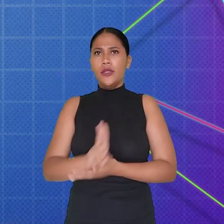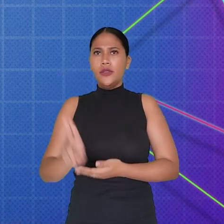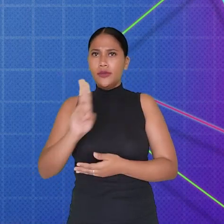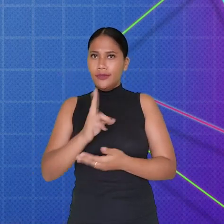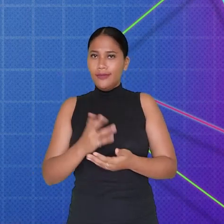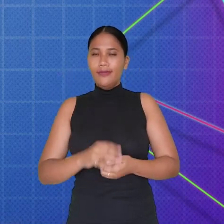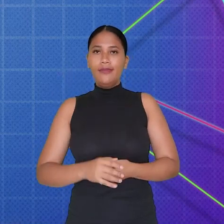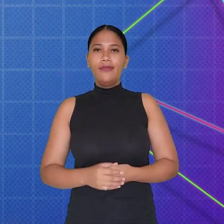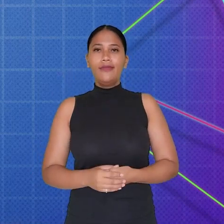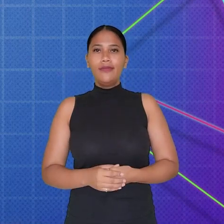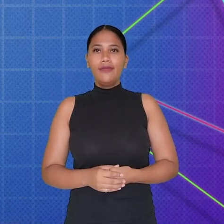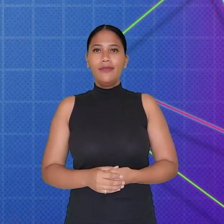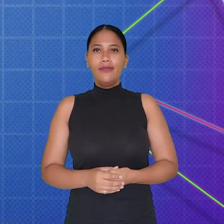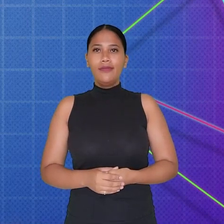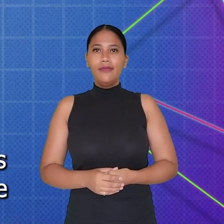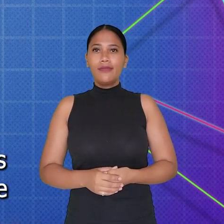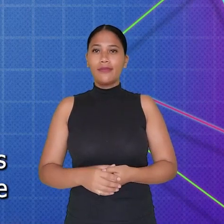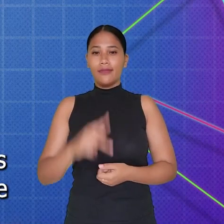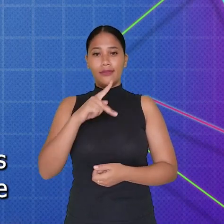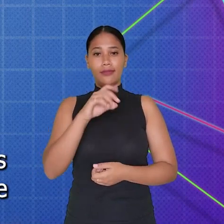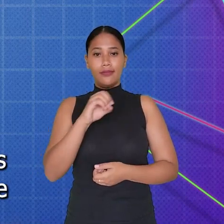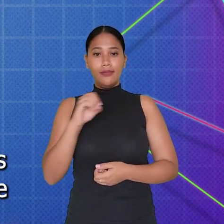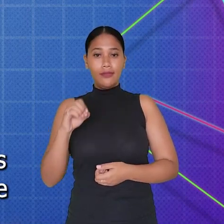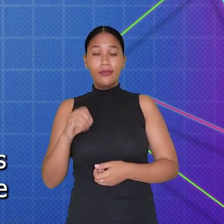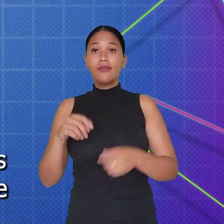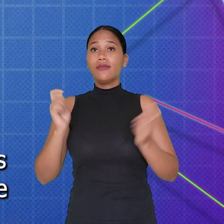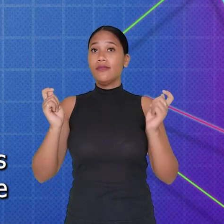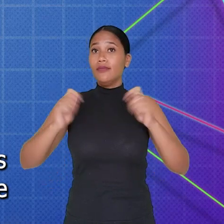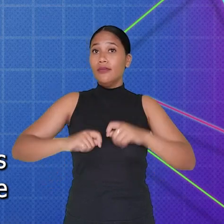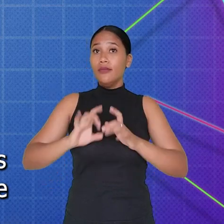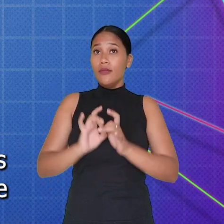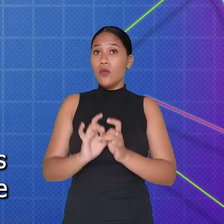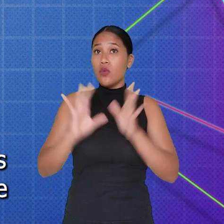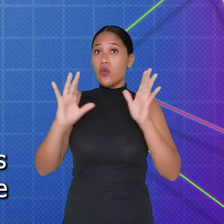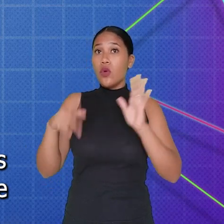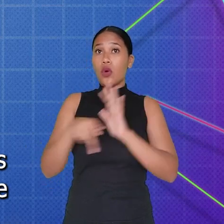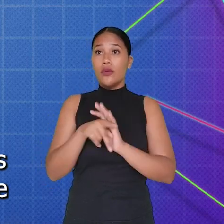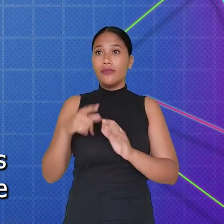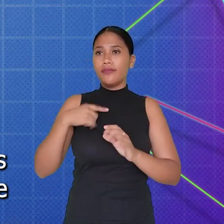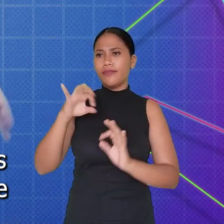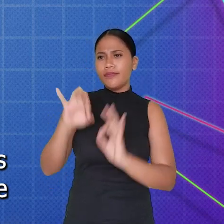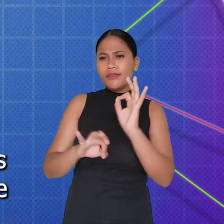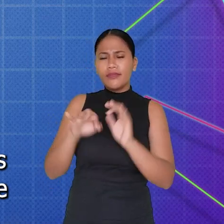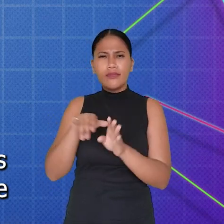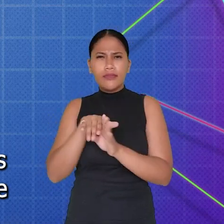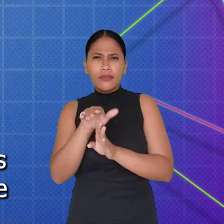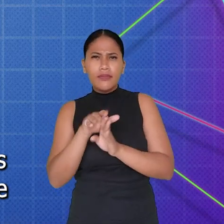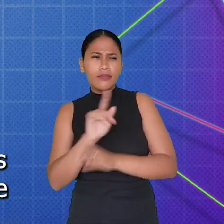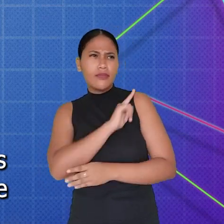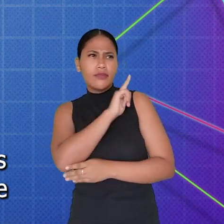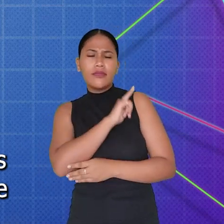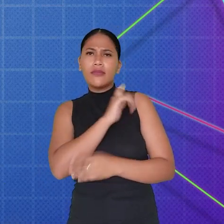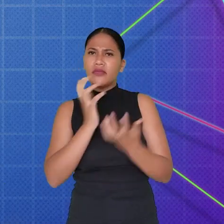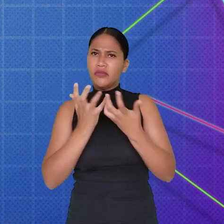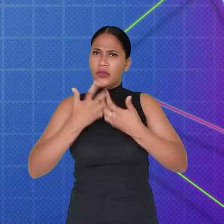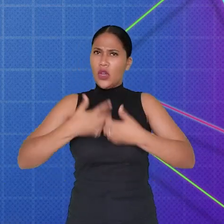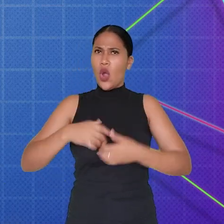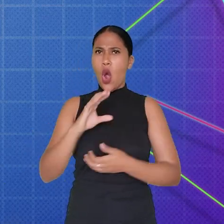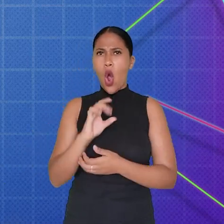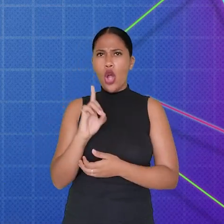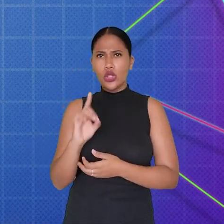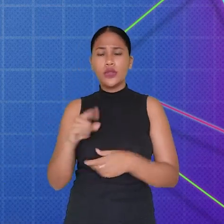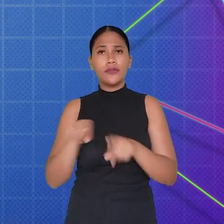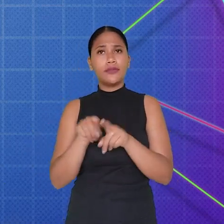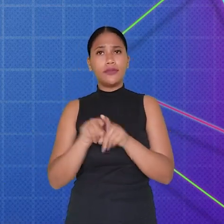na criação de jogos. A PAO permite que os desenvolvedores organizem e gerenciem de maneira eficiente o código do